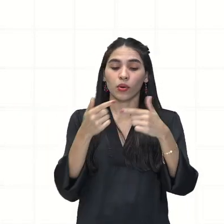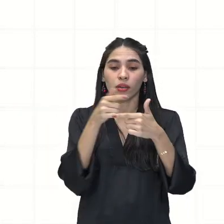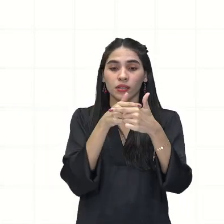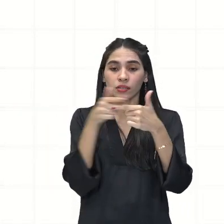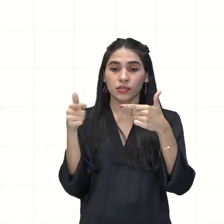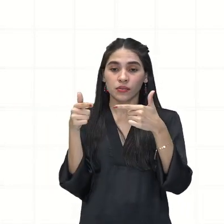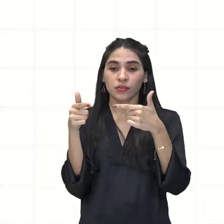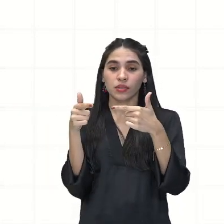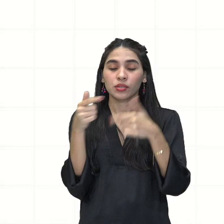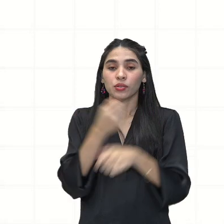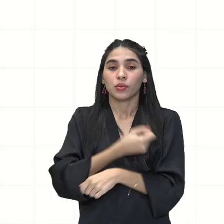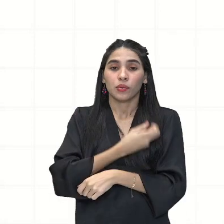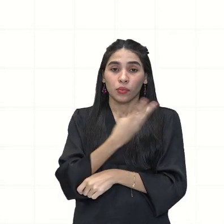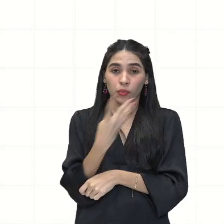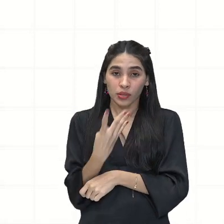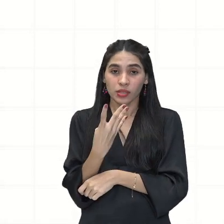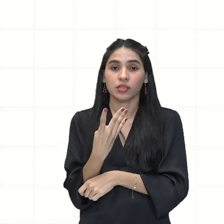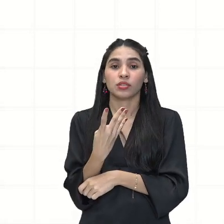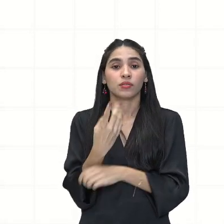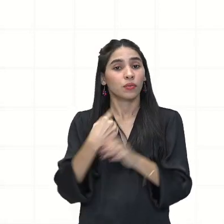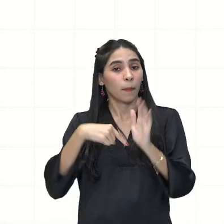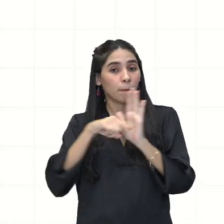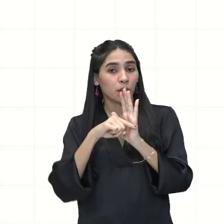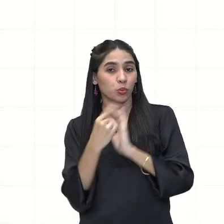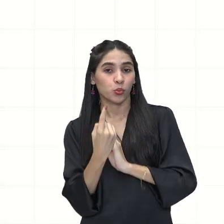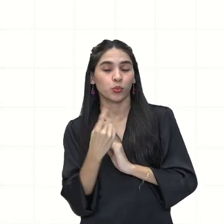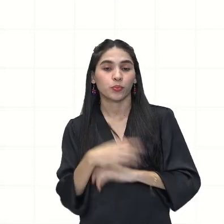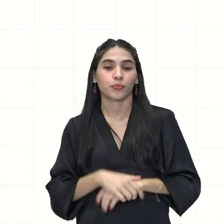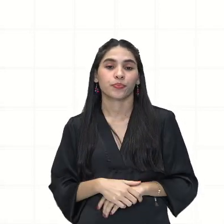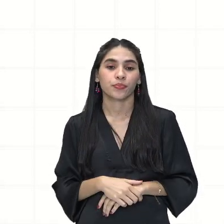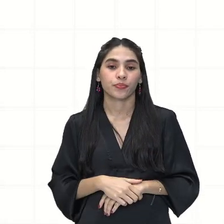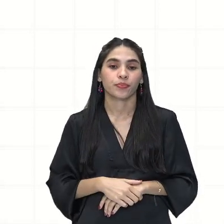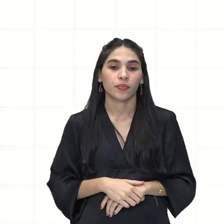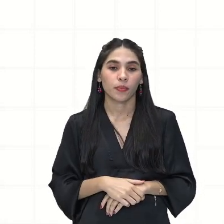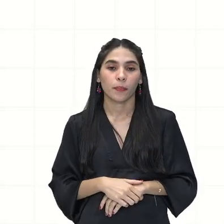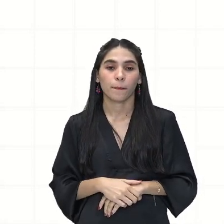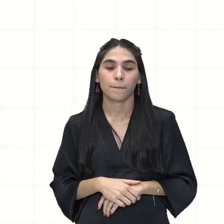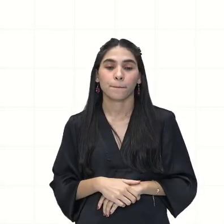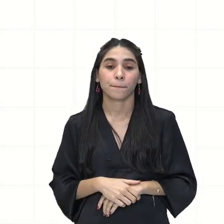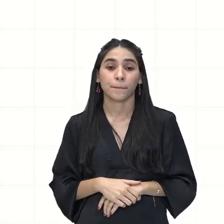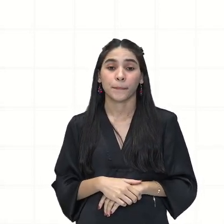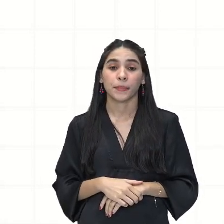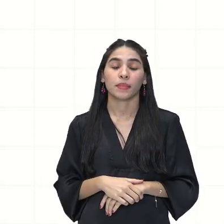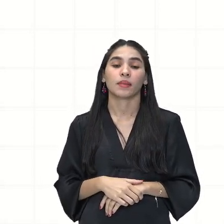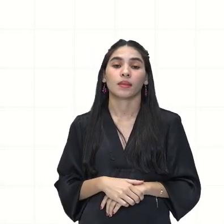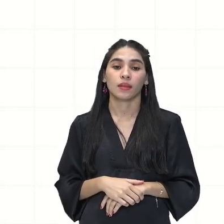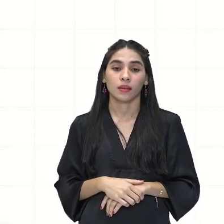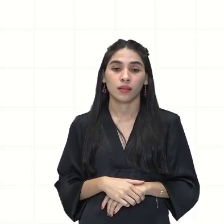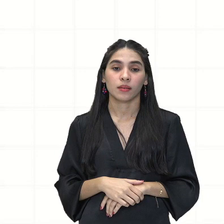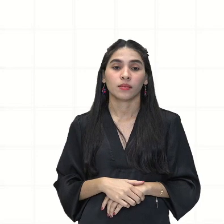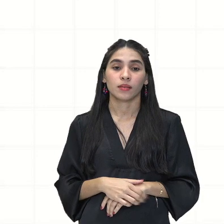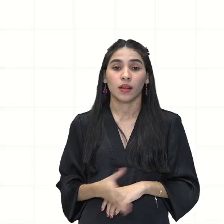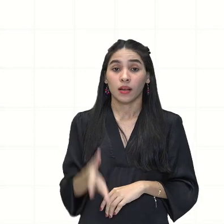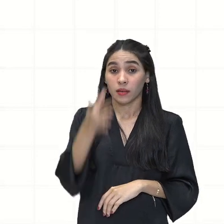dividir pelo quantitativo menos 1. Então, olha só. Primeiro, ó, vamos voltar aqui para frisar. Olha só,